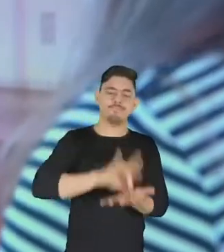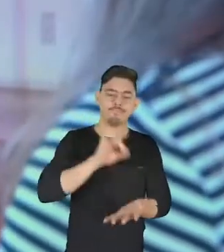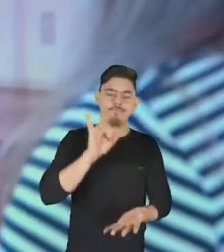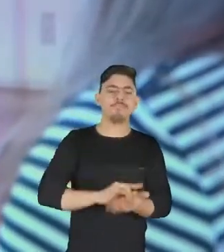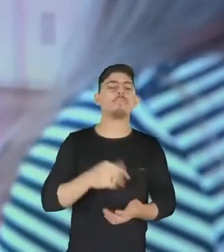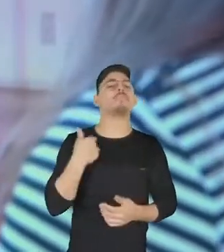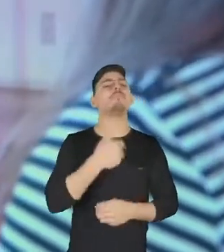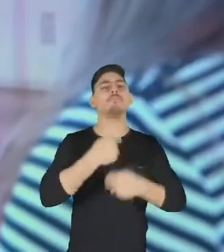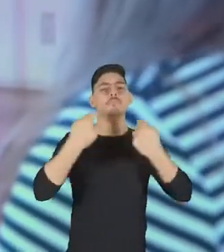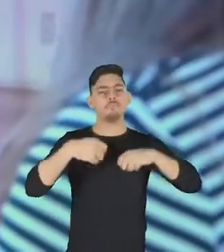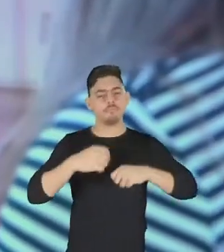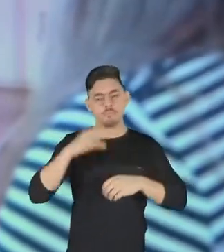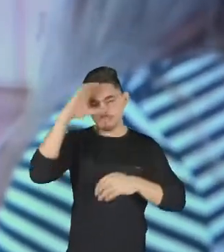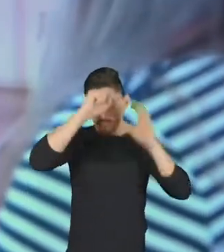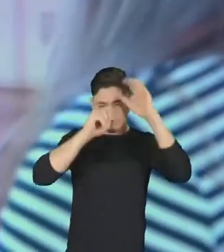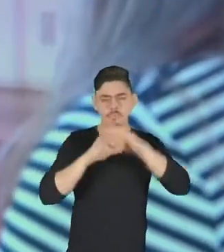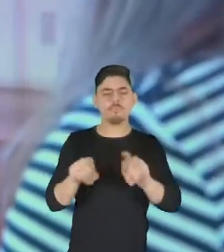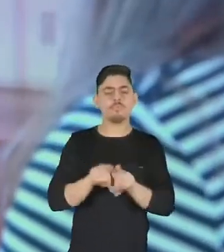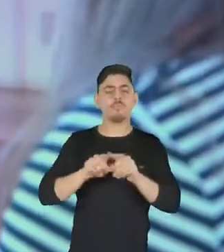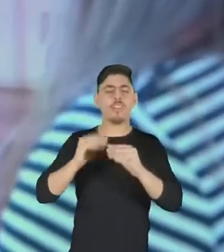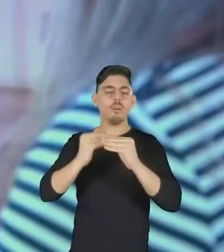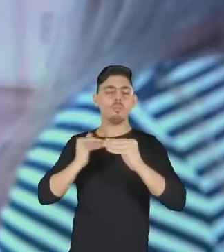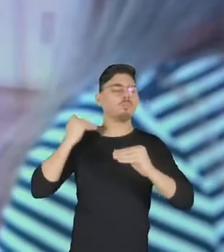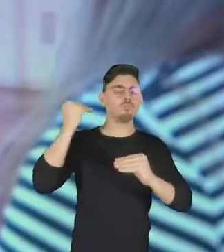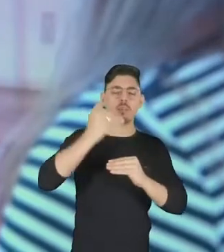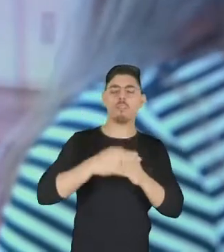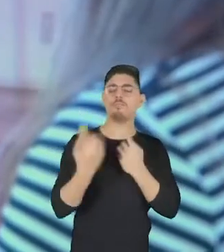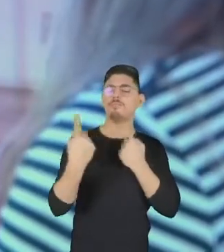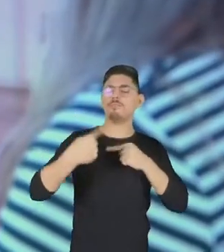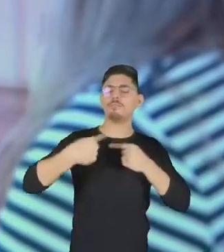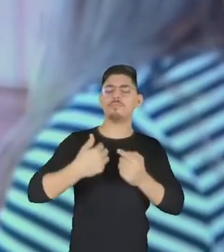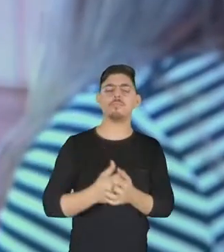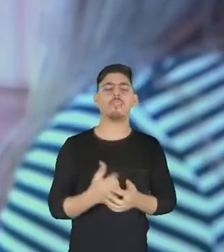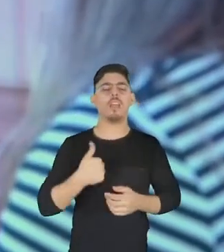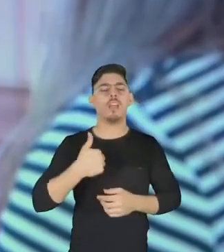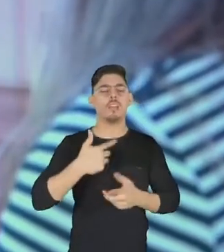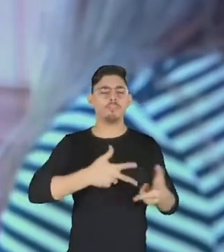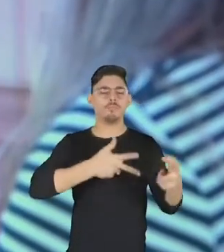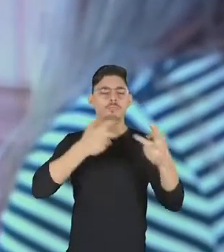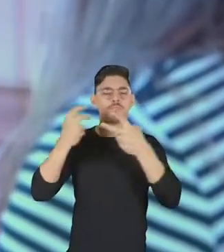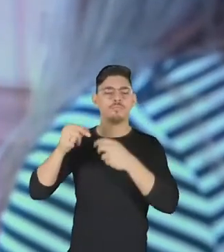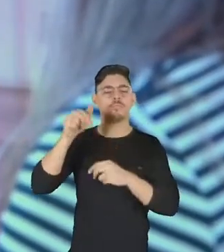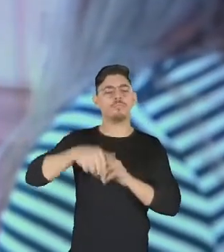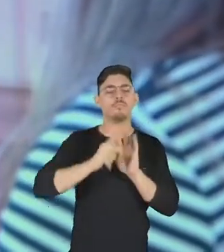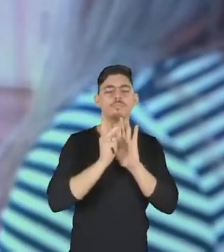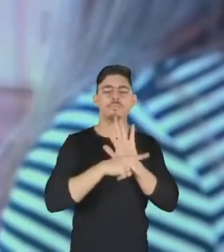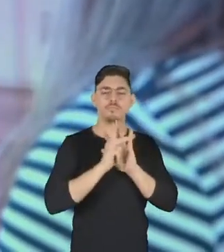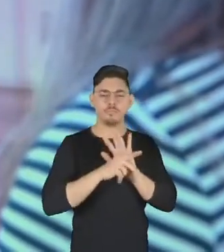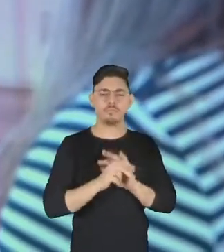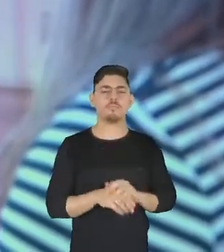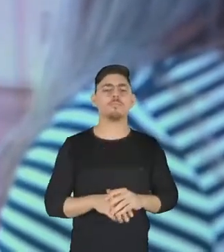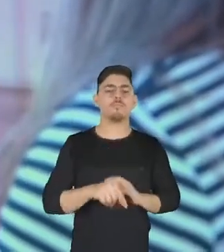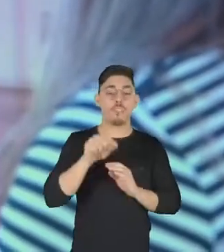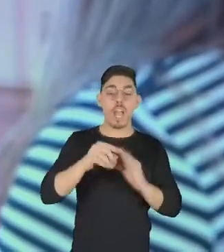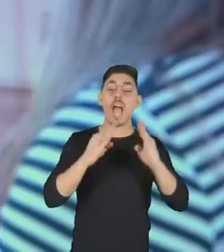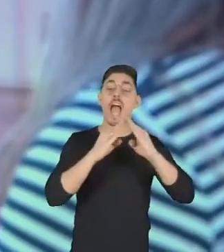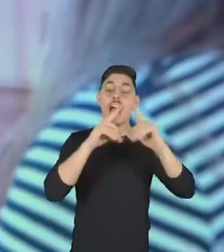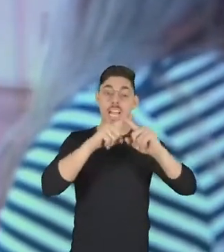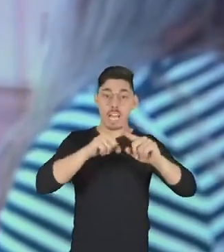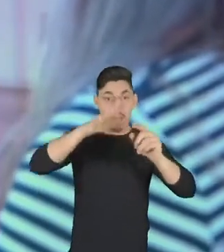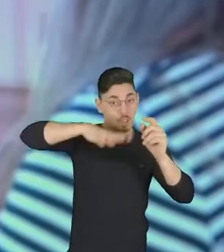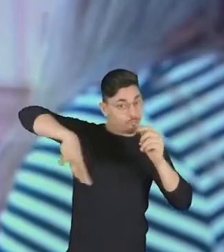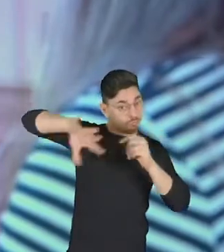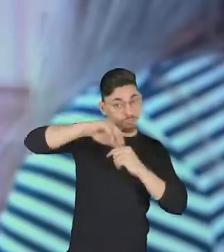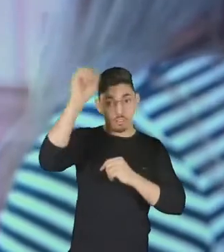muitas coisas, teve que superar muitos desafios, né? E eu vejo que para a igreja, não só a Pivipenha, mas para a igreja brasileira,